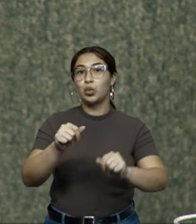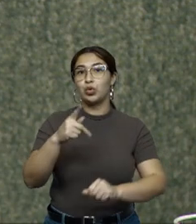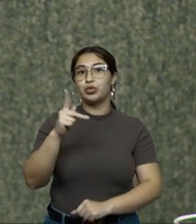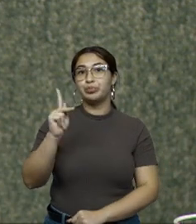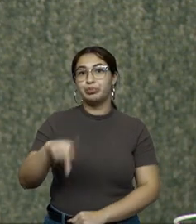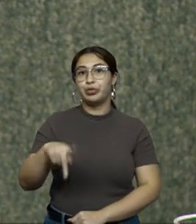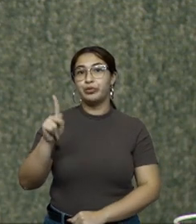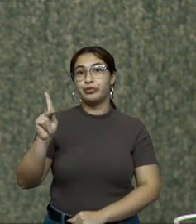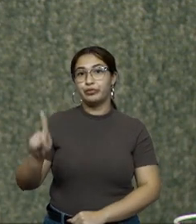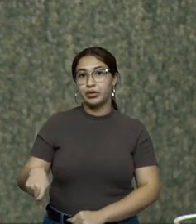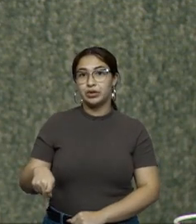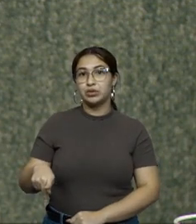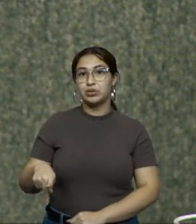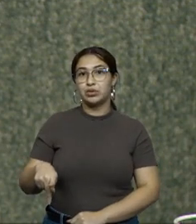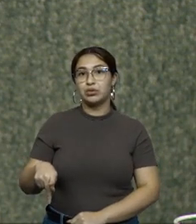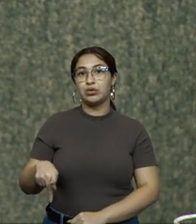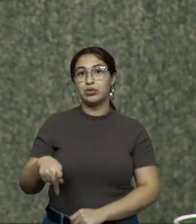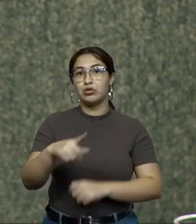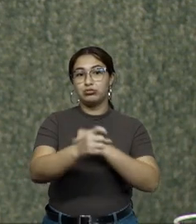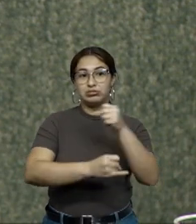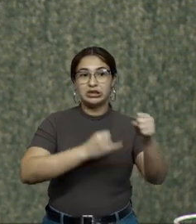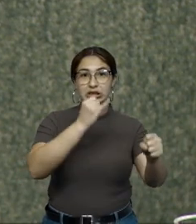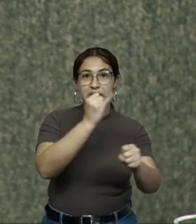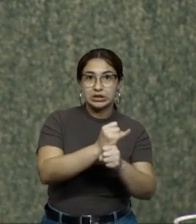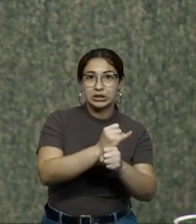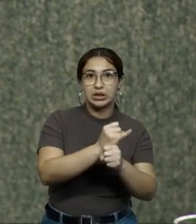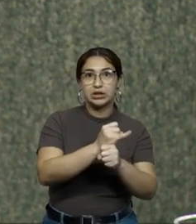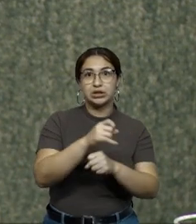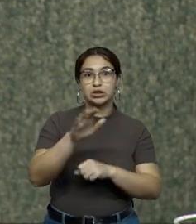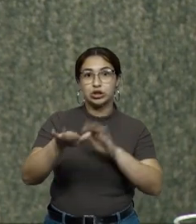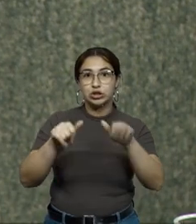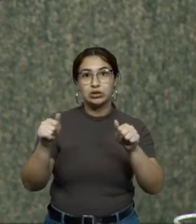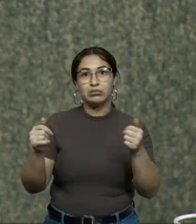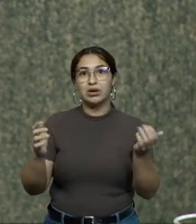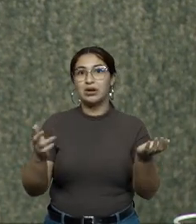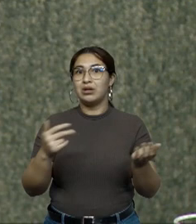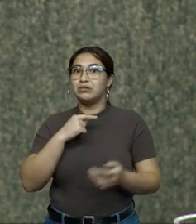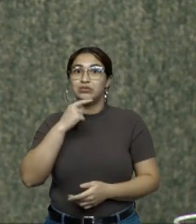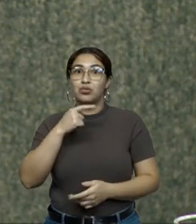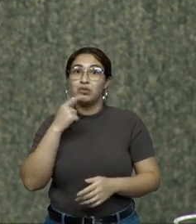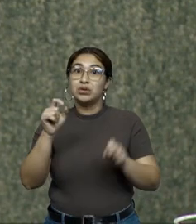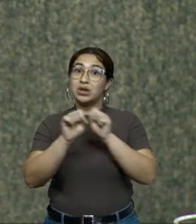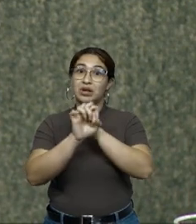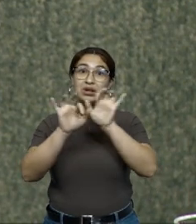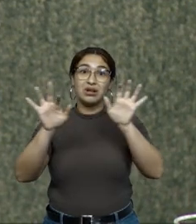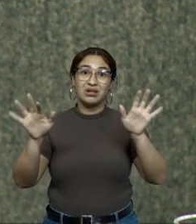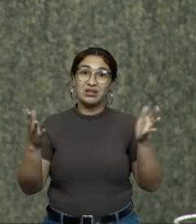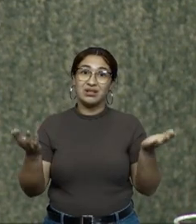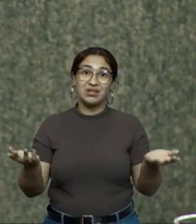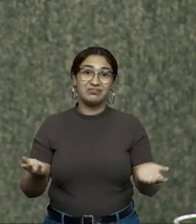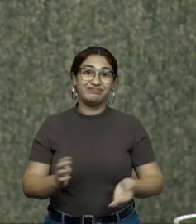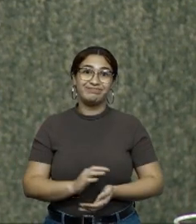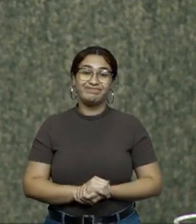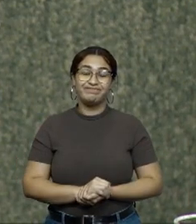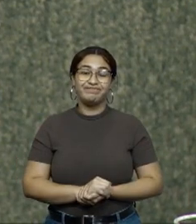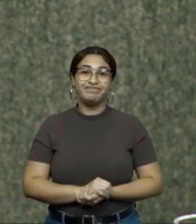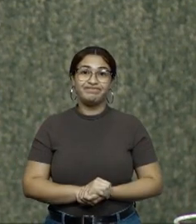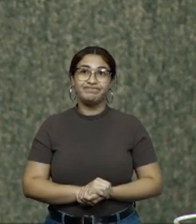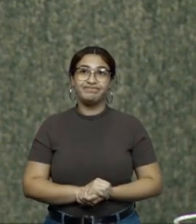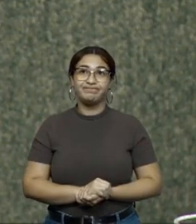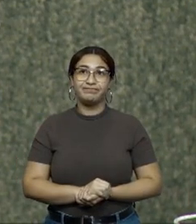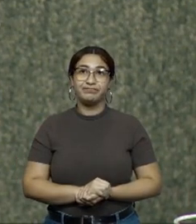de forma online não se assegura a transparência necessária eu